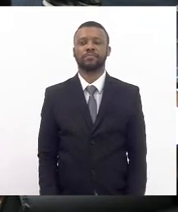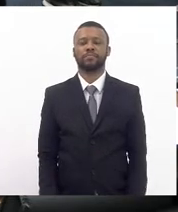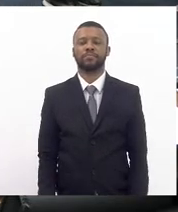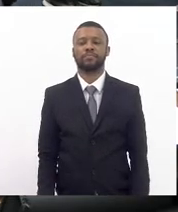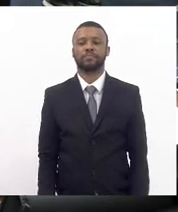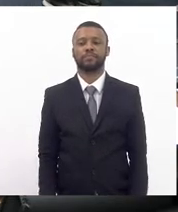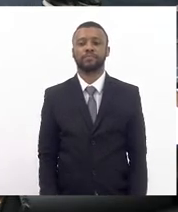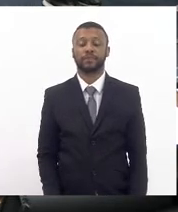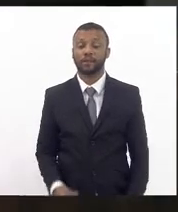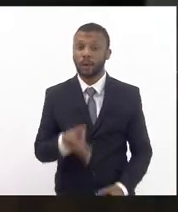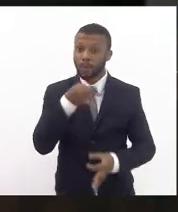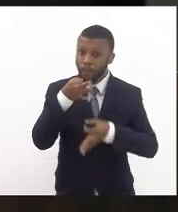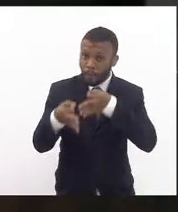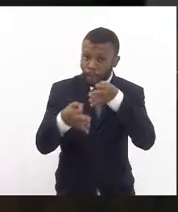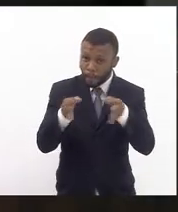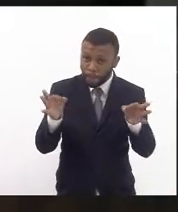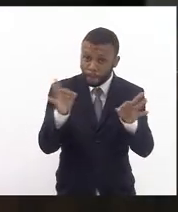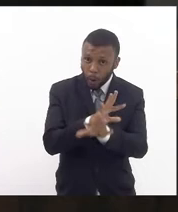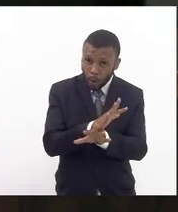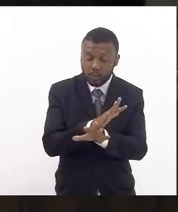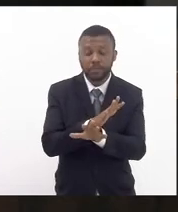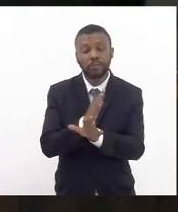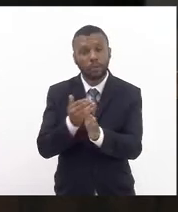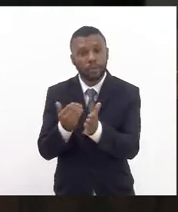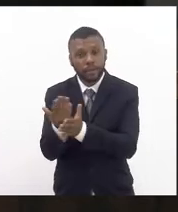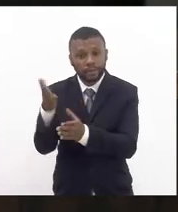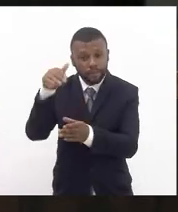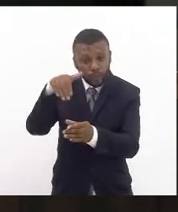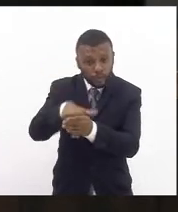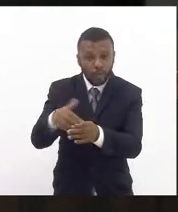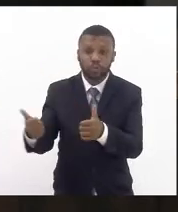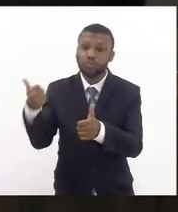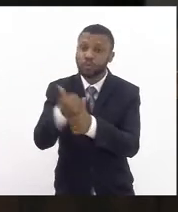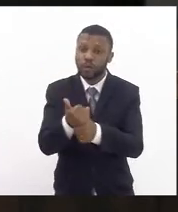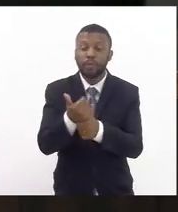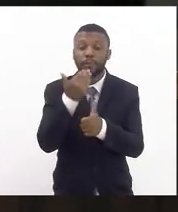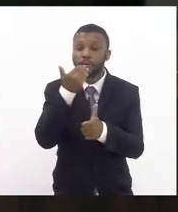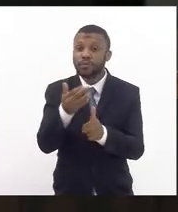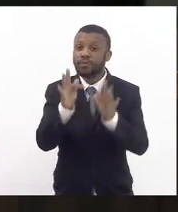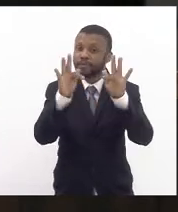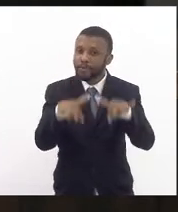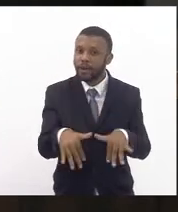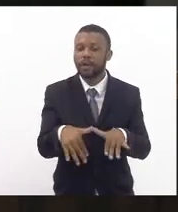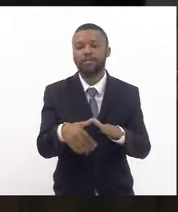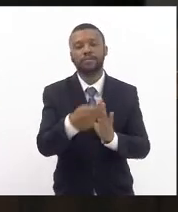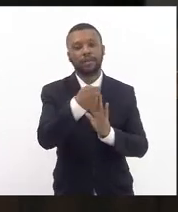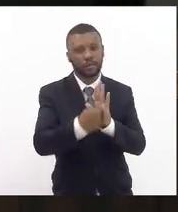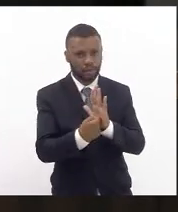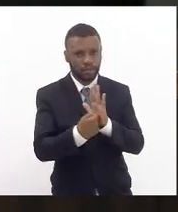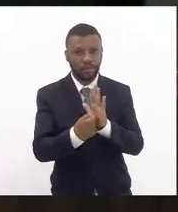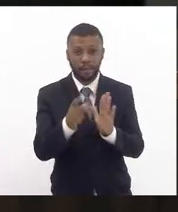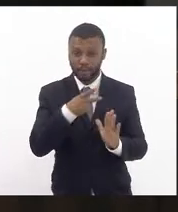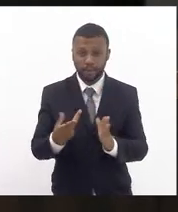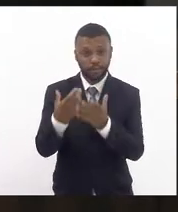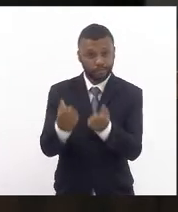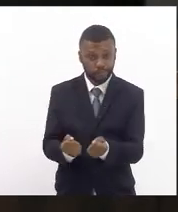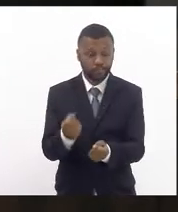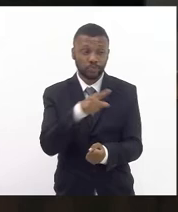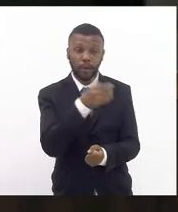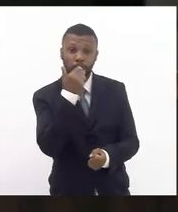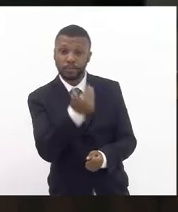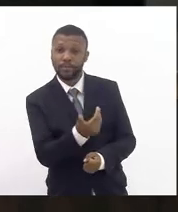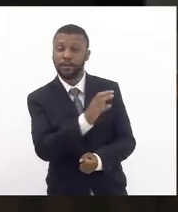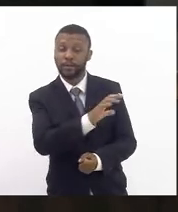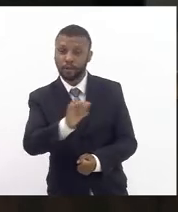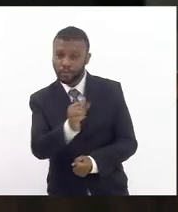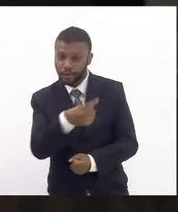Os pareceres emitidos em votação substitutiva com forma final de redação que a presidência já deferiu da CCJ. Os senhores que